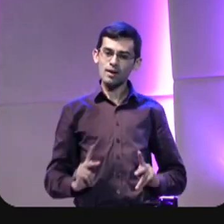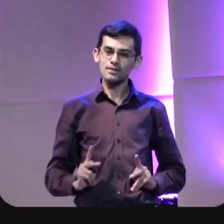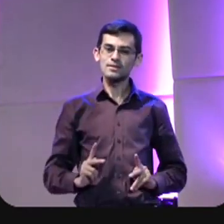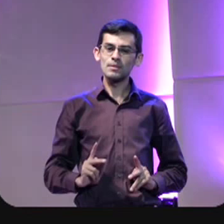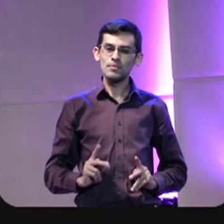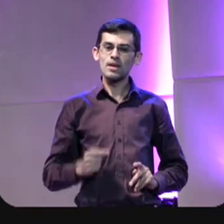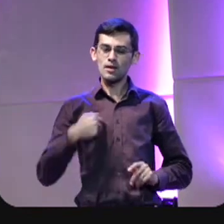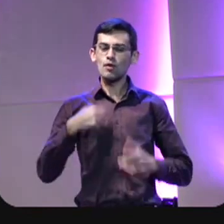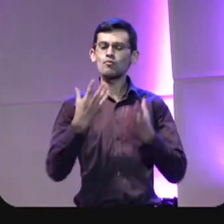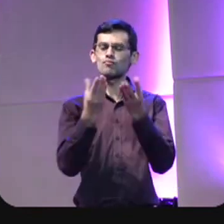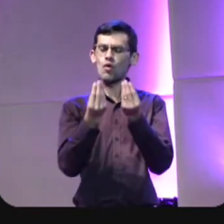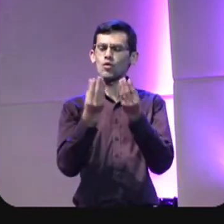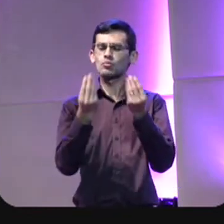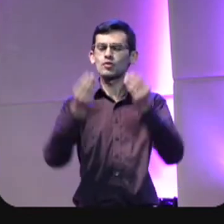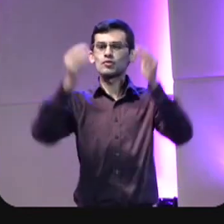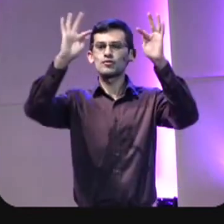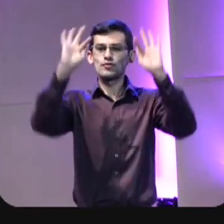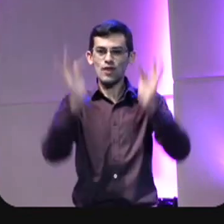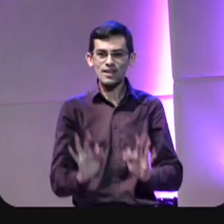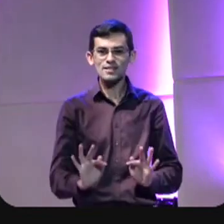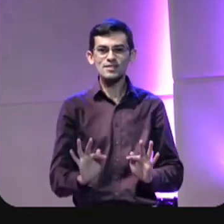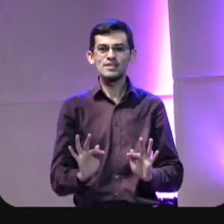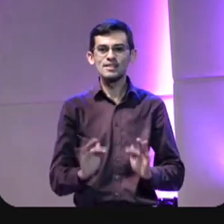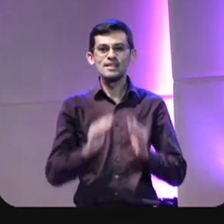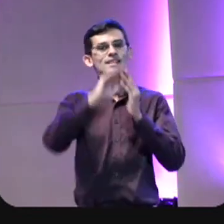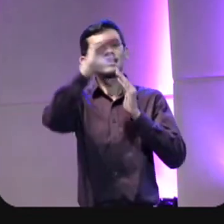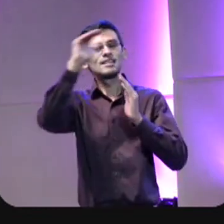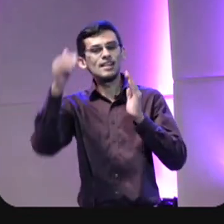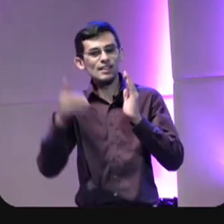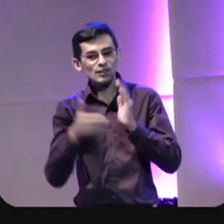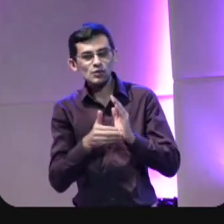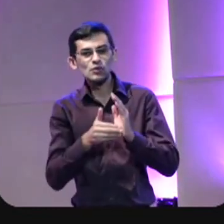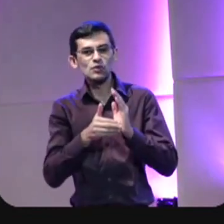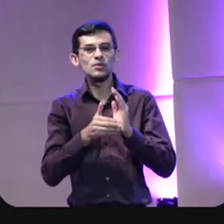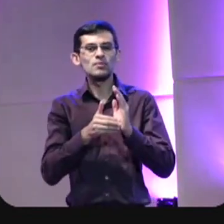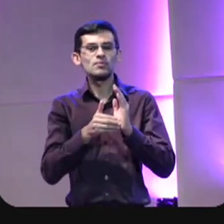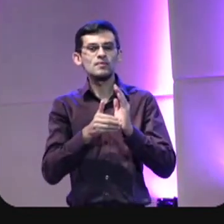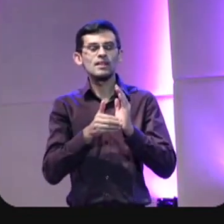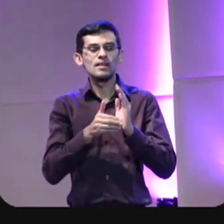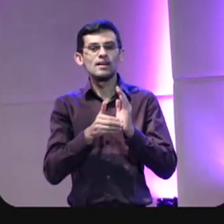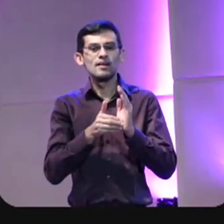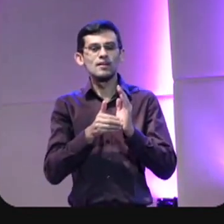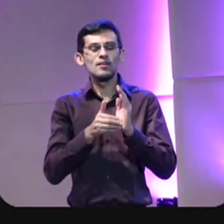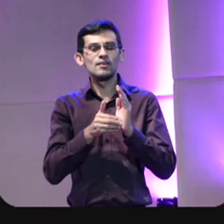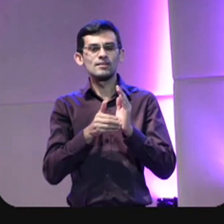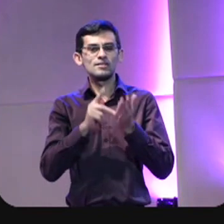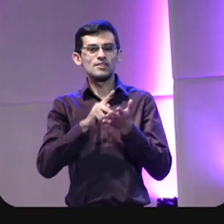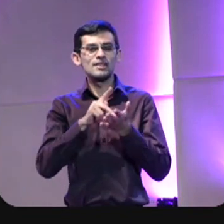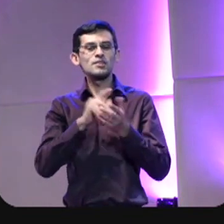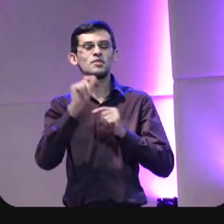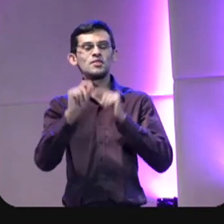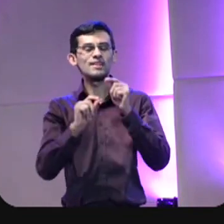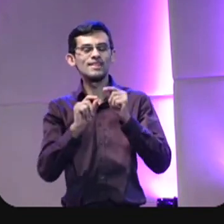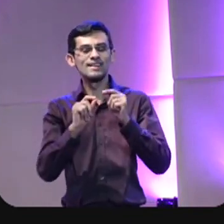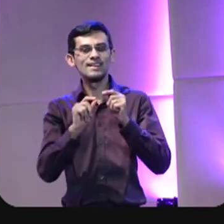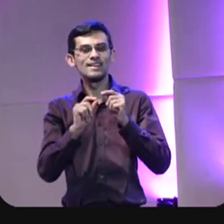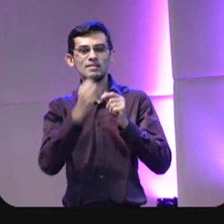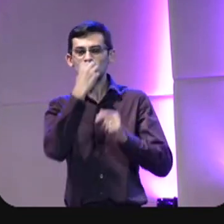estou muito feliz de que tudo se esteja dando assim. Assim que, bom,